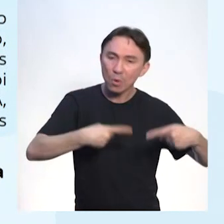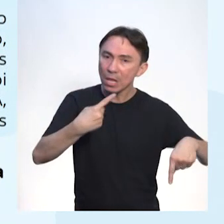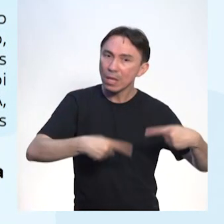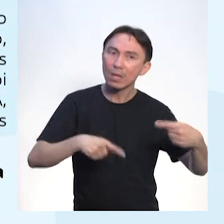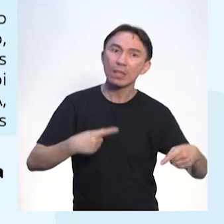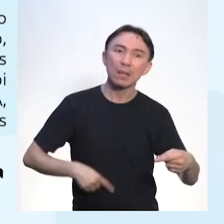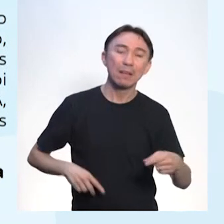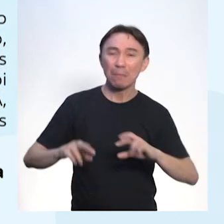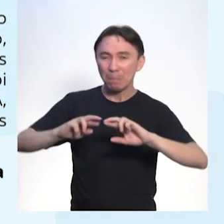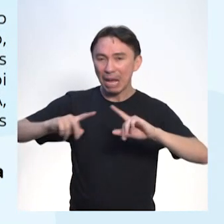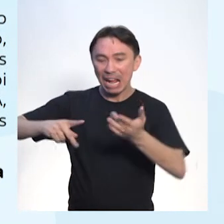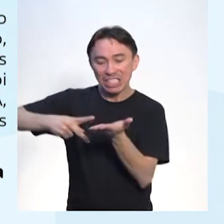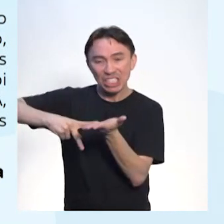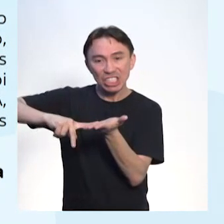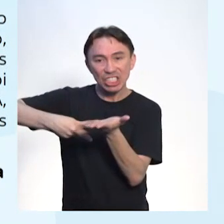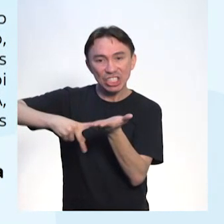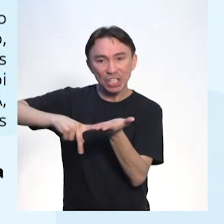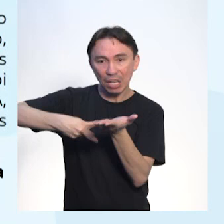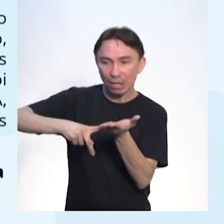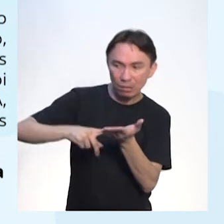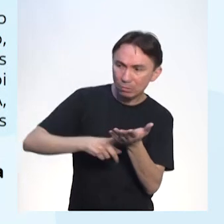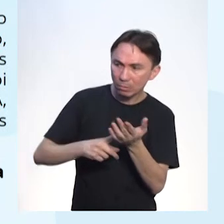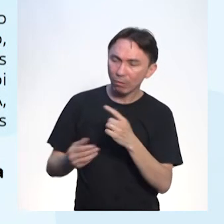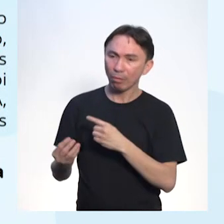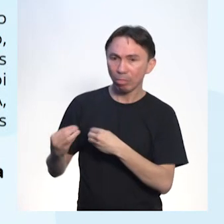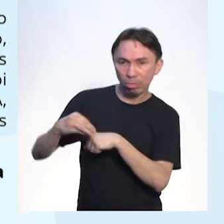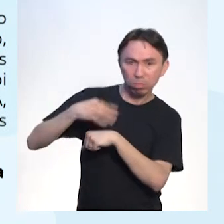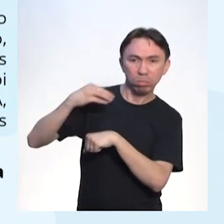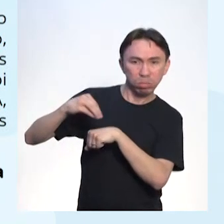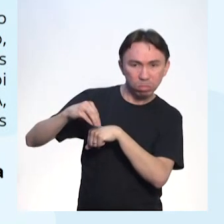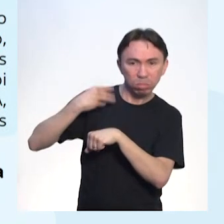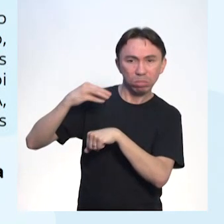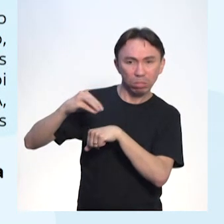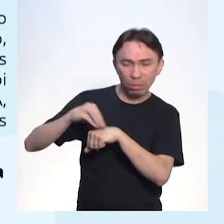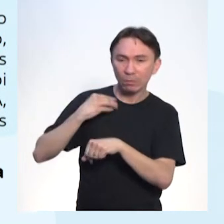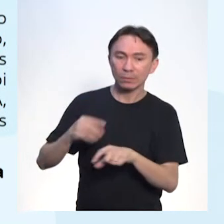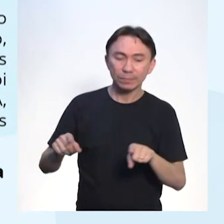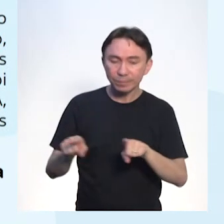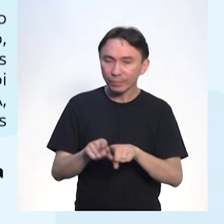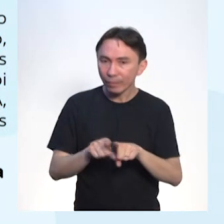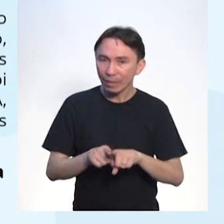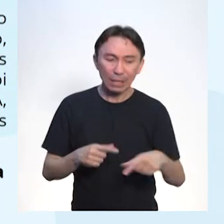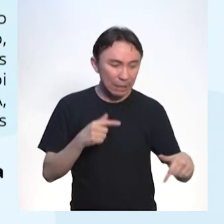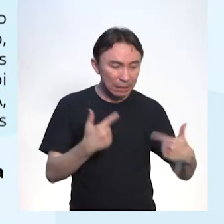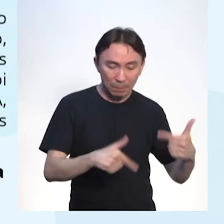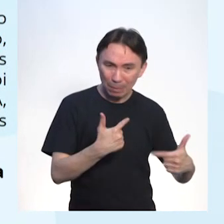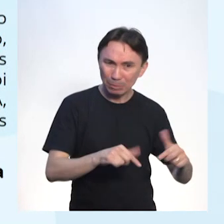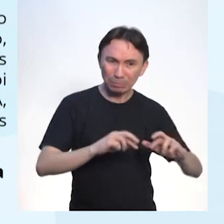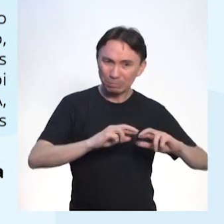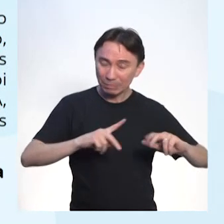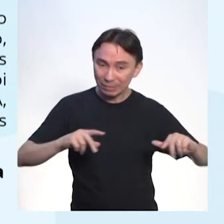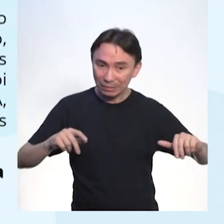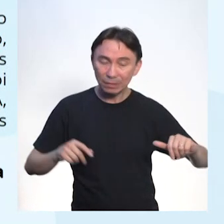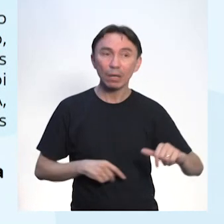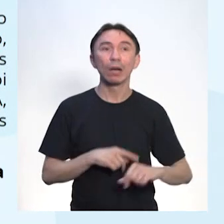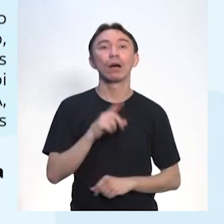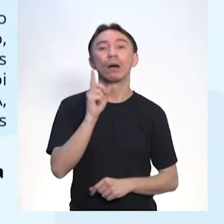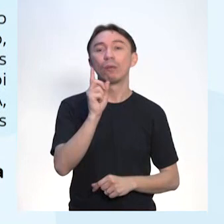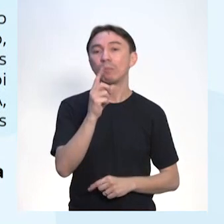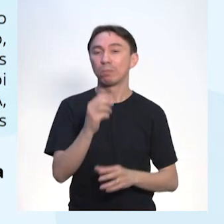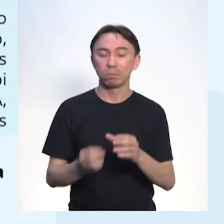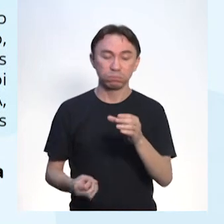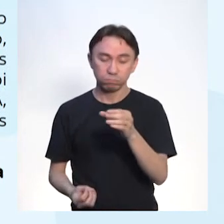compreensão social das relações de trabalho, promoveram o surgimento